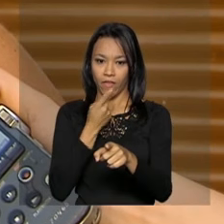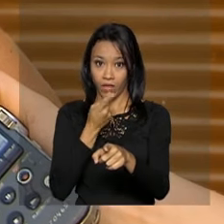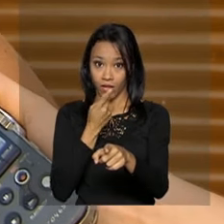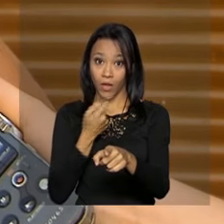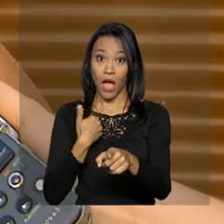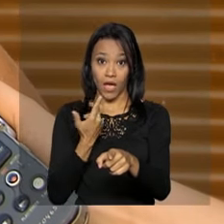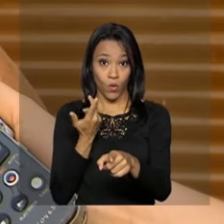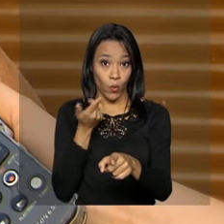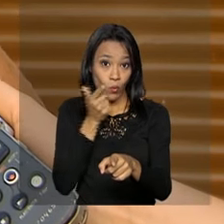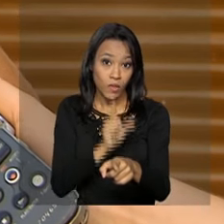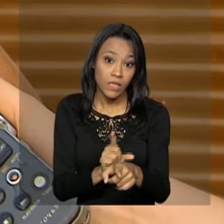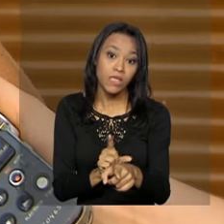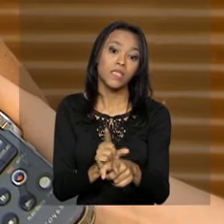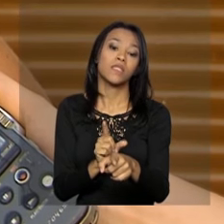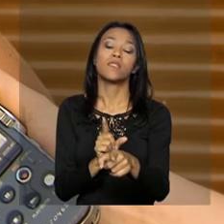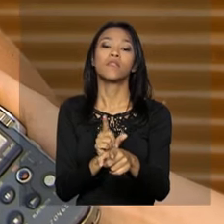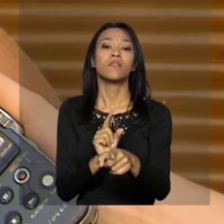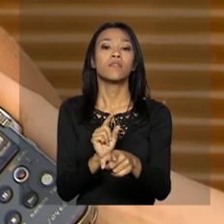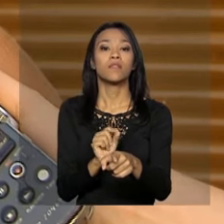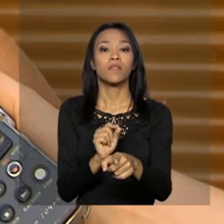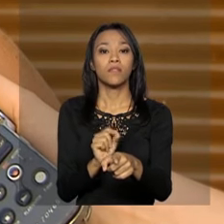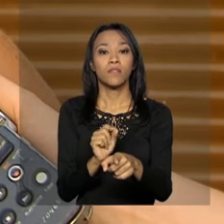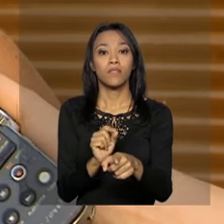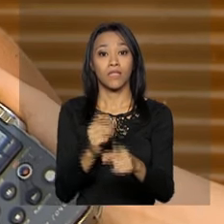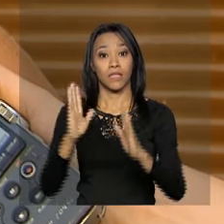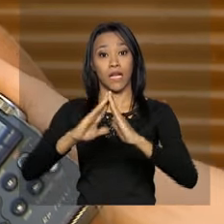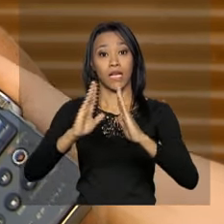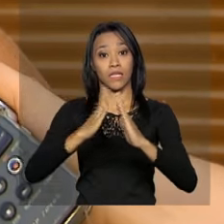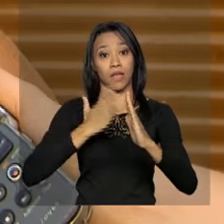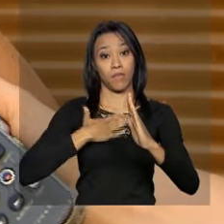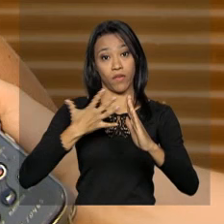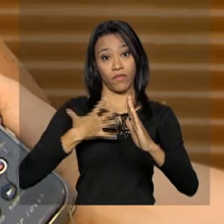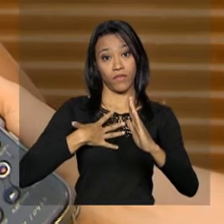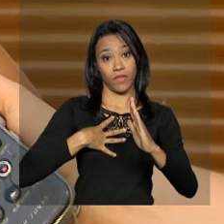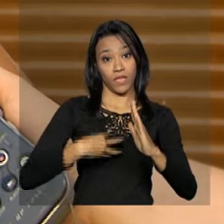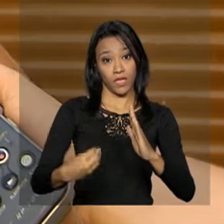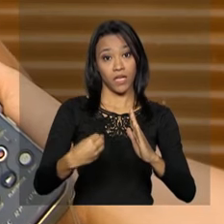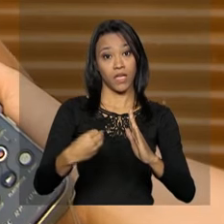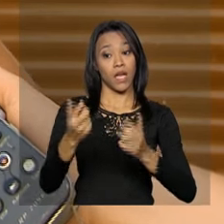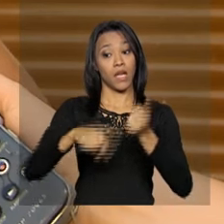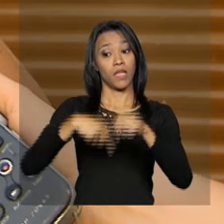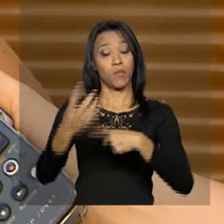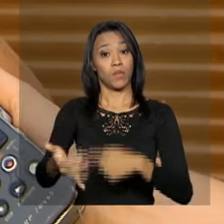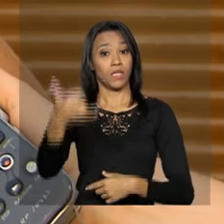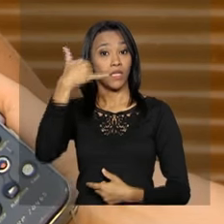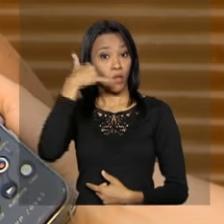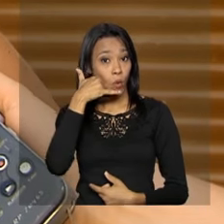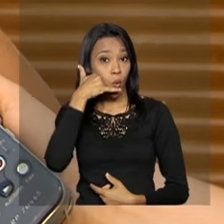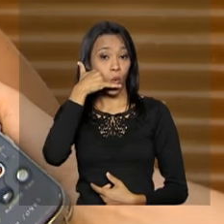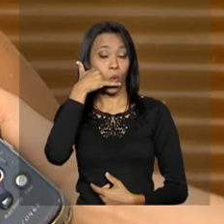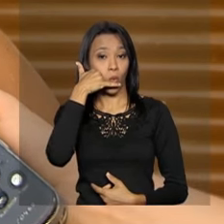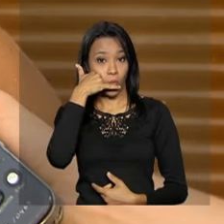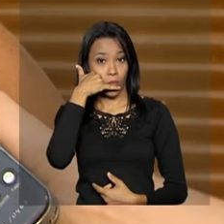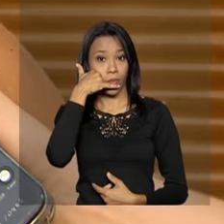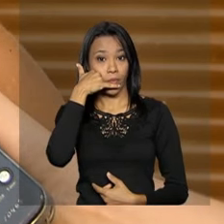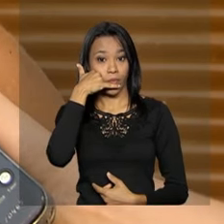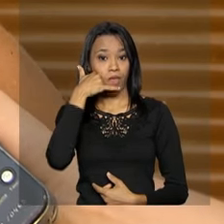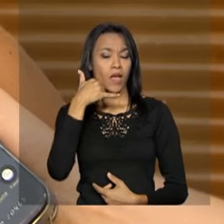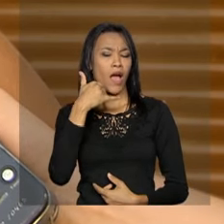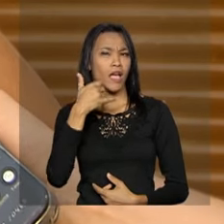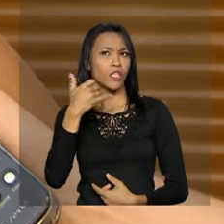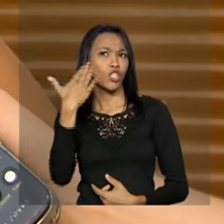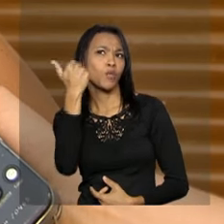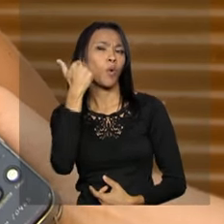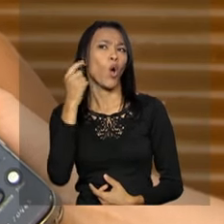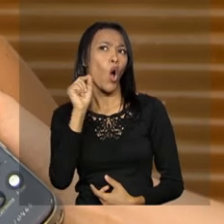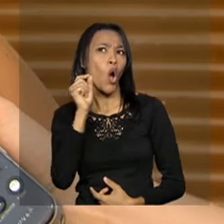né? Eu cheguei na casa da minha filha, aí ele ligou para a emissão de Loira. Loura,